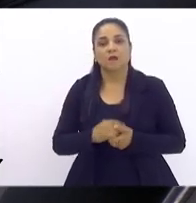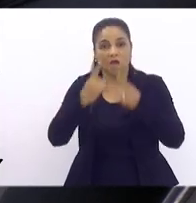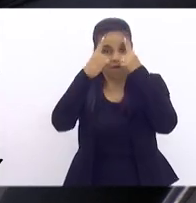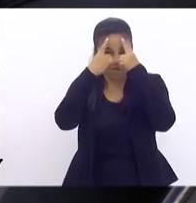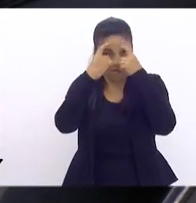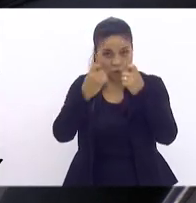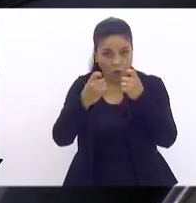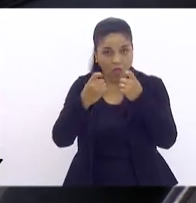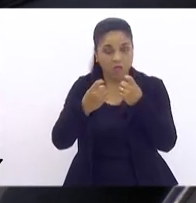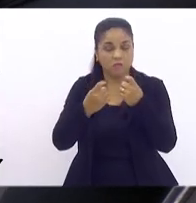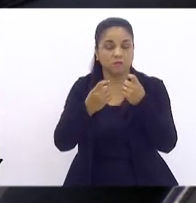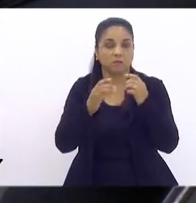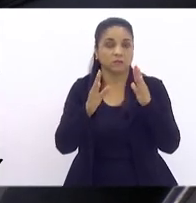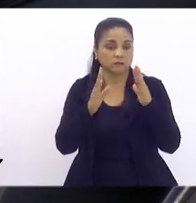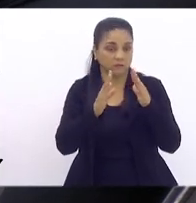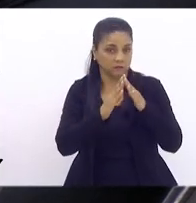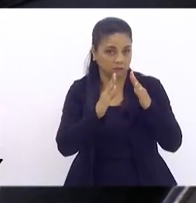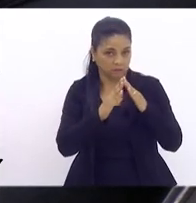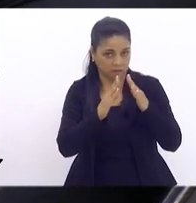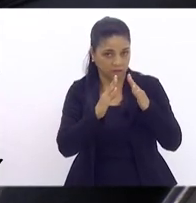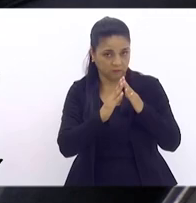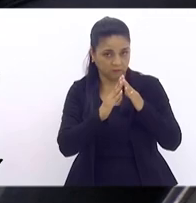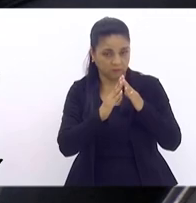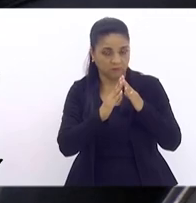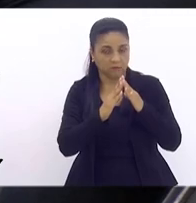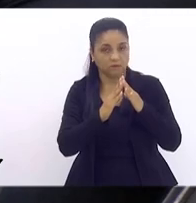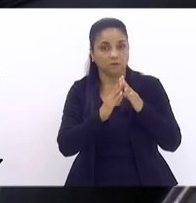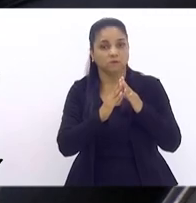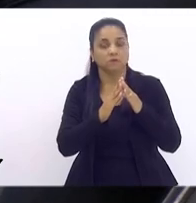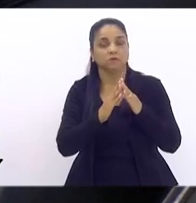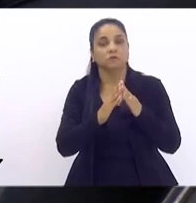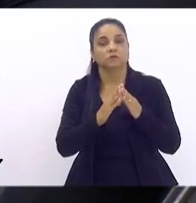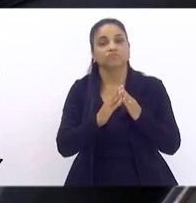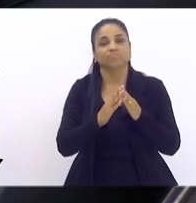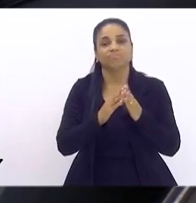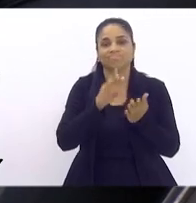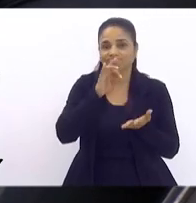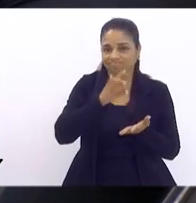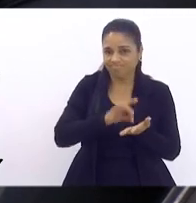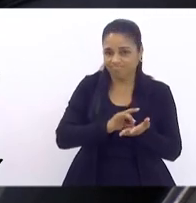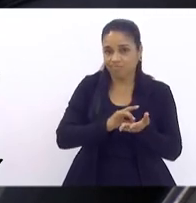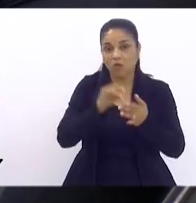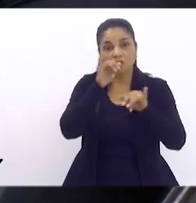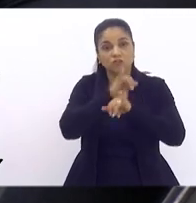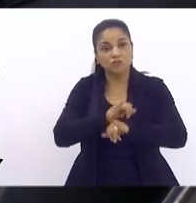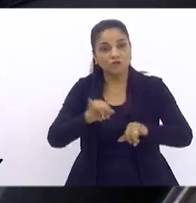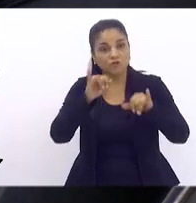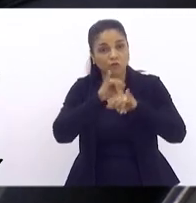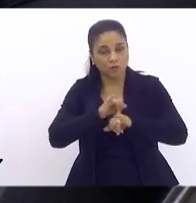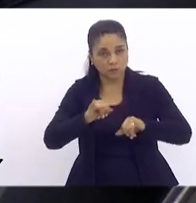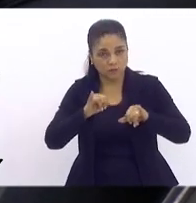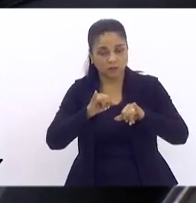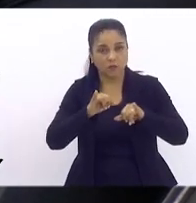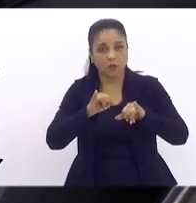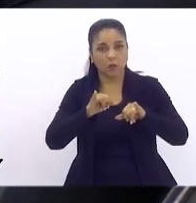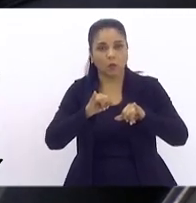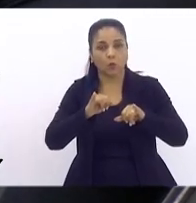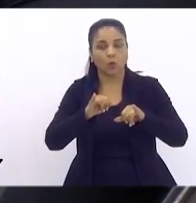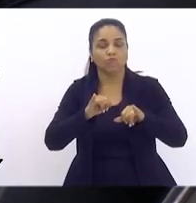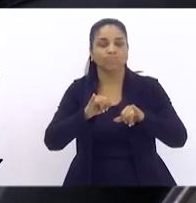doméstica familiar os nossos casos mais comuns né são de divulgação não com sentido de